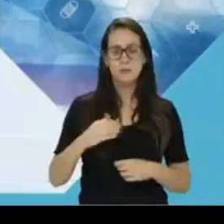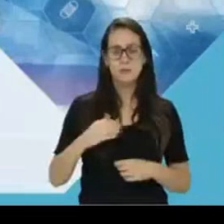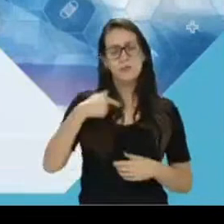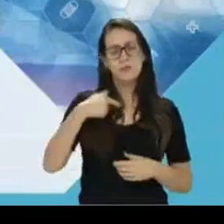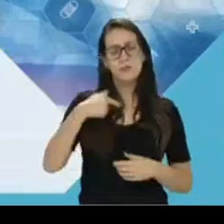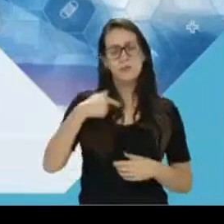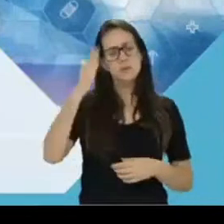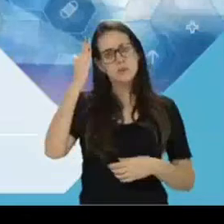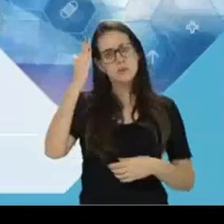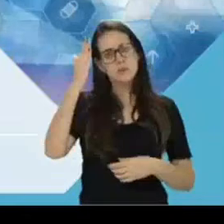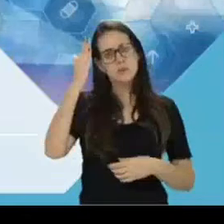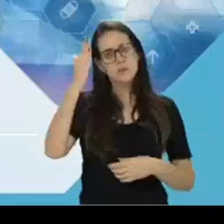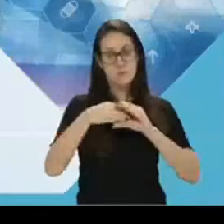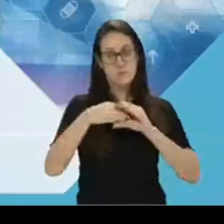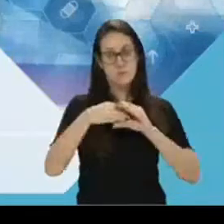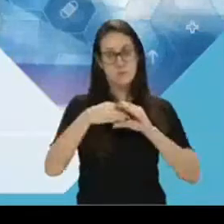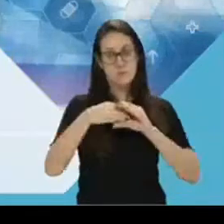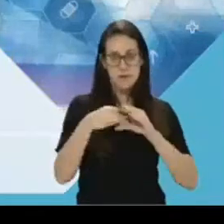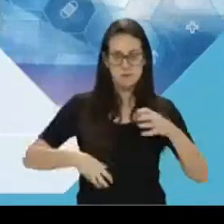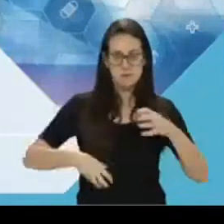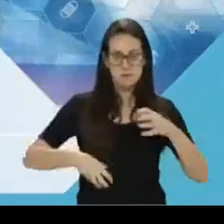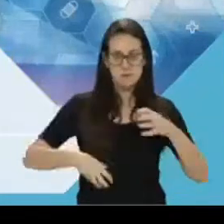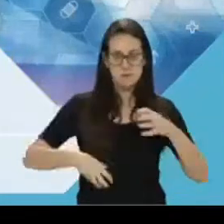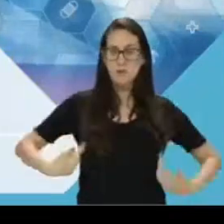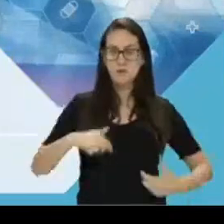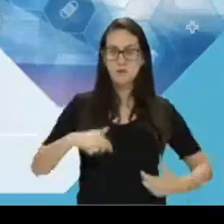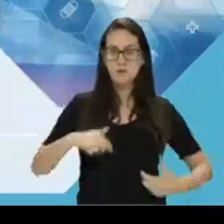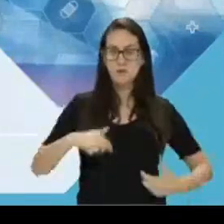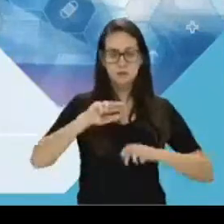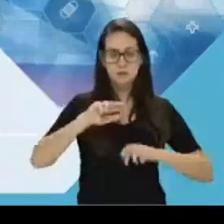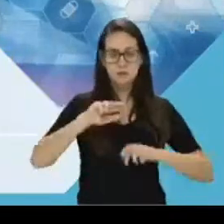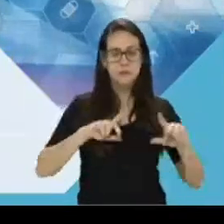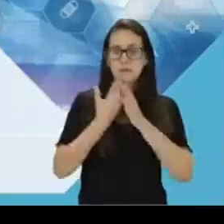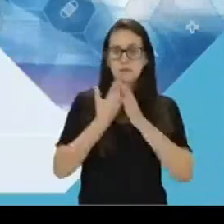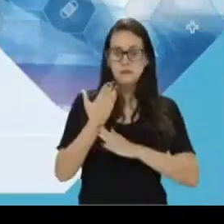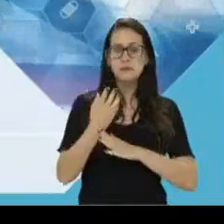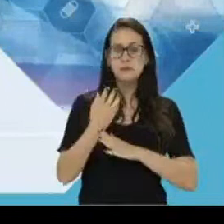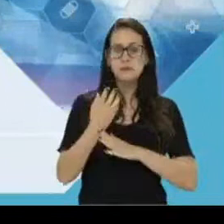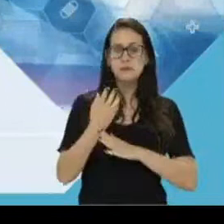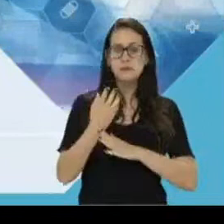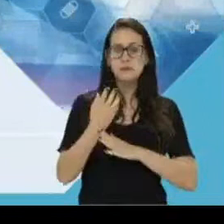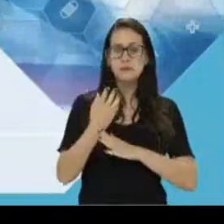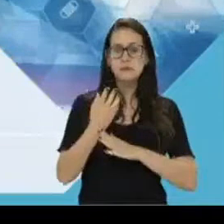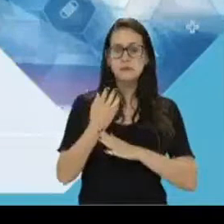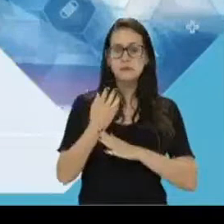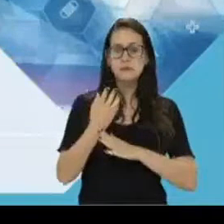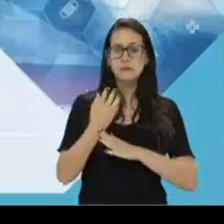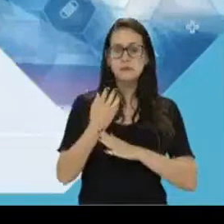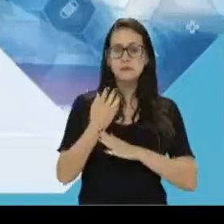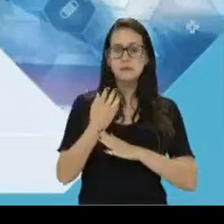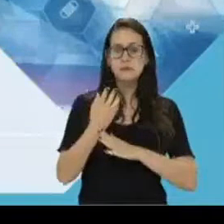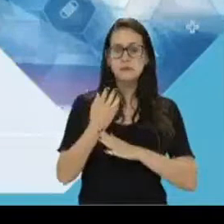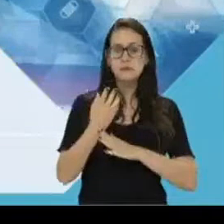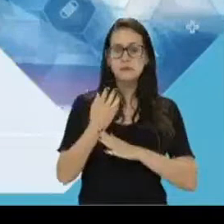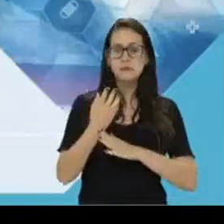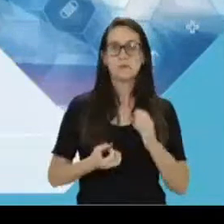células que formam os diferentes organismos, principalmente os organismos multicelulares, elas se organizam formando,